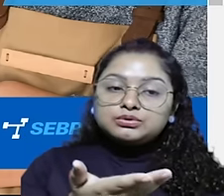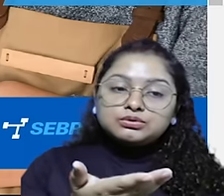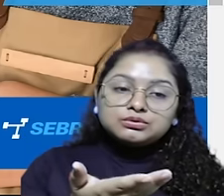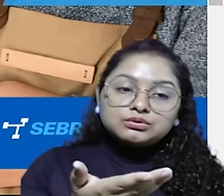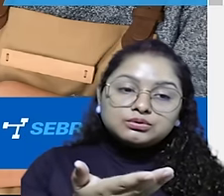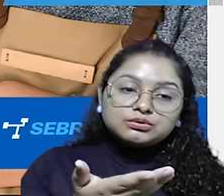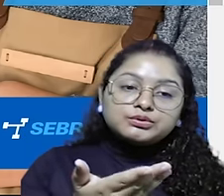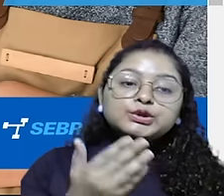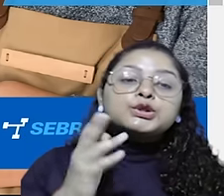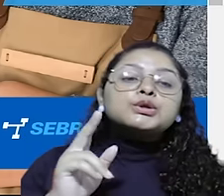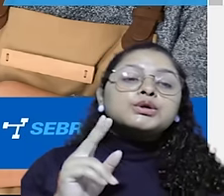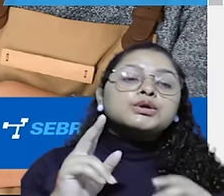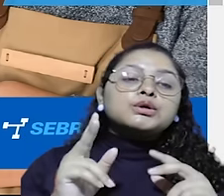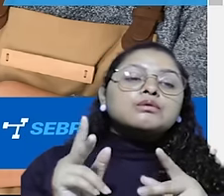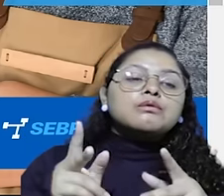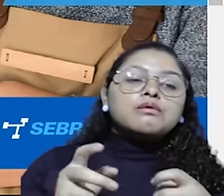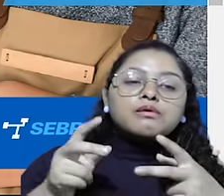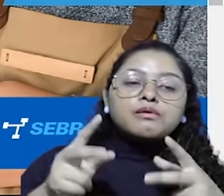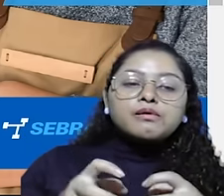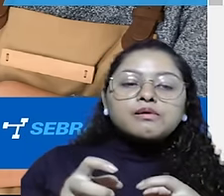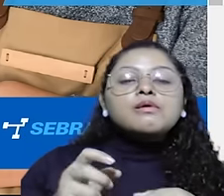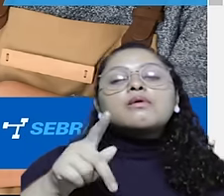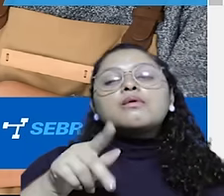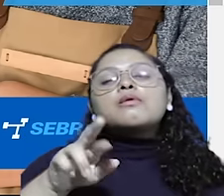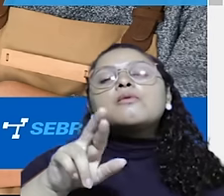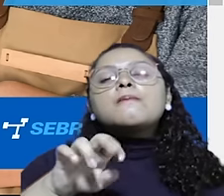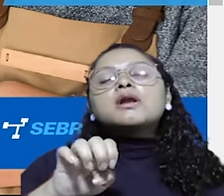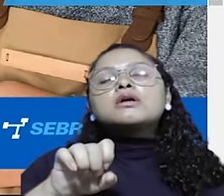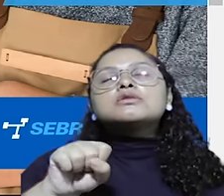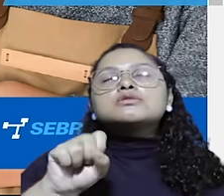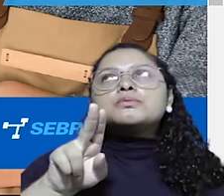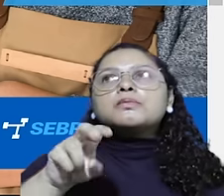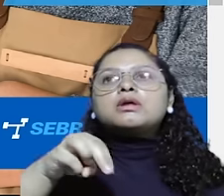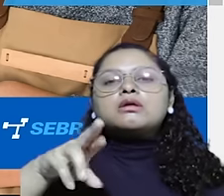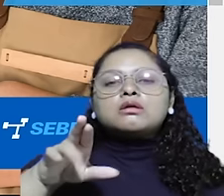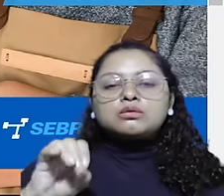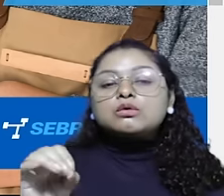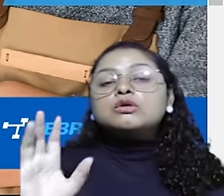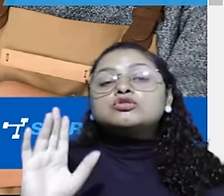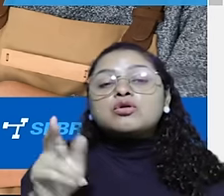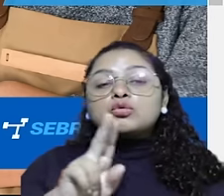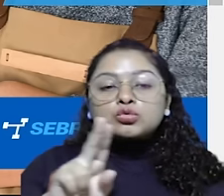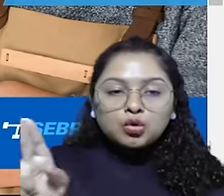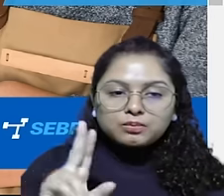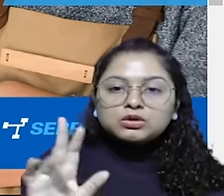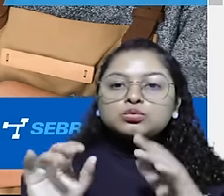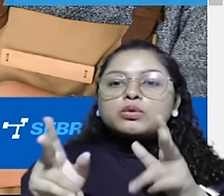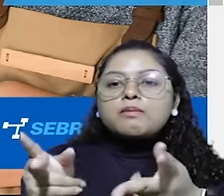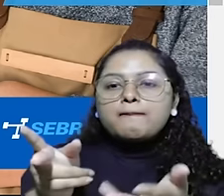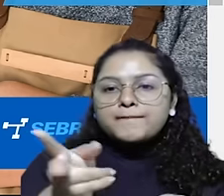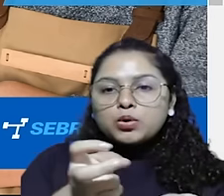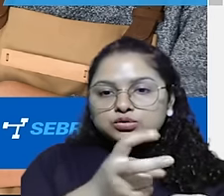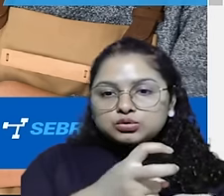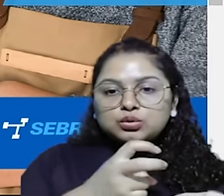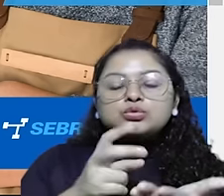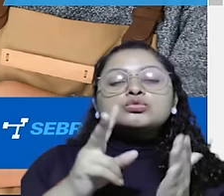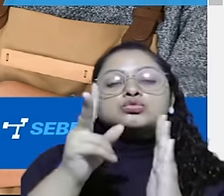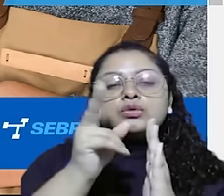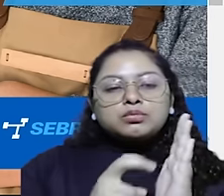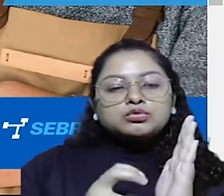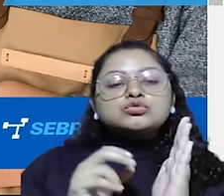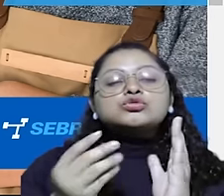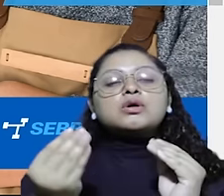presumido então aqui o nome eu selecionei o nome do Imposto posso selecionar o tipo de imposto ICMS